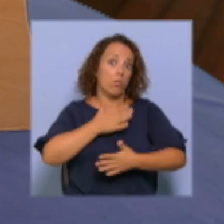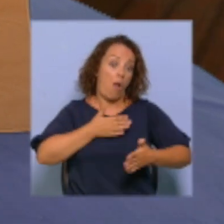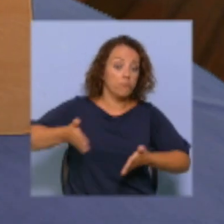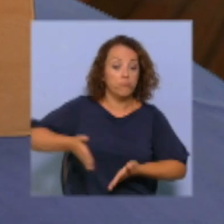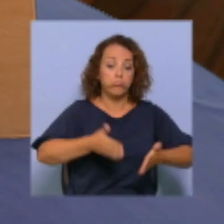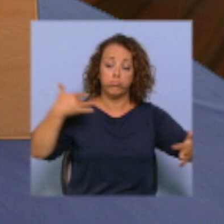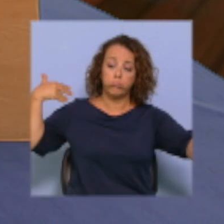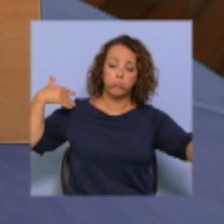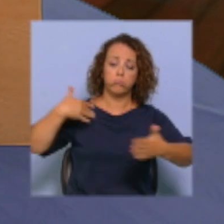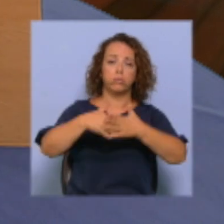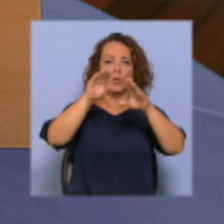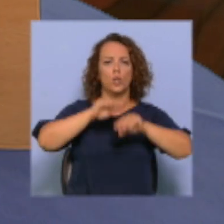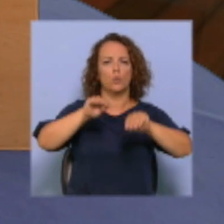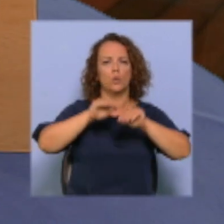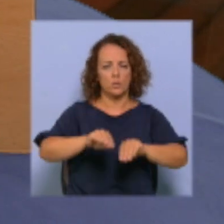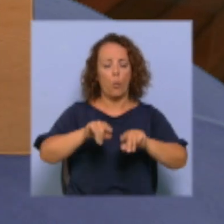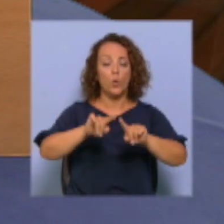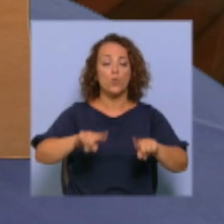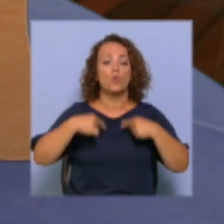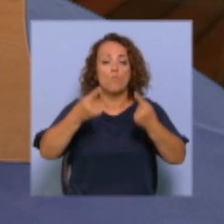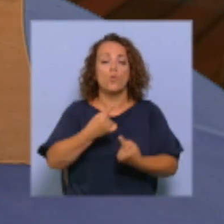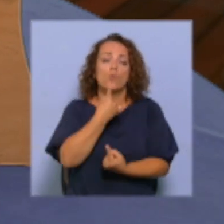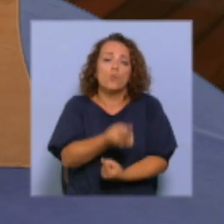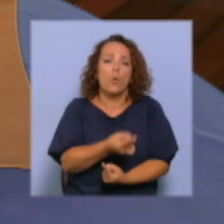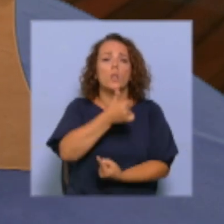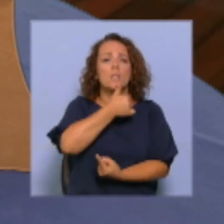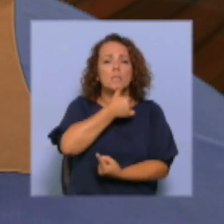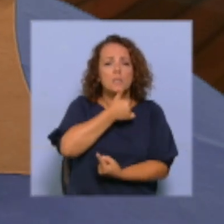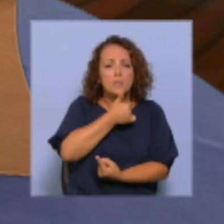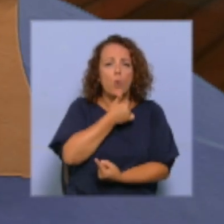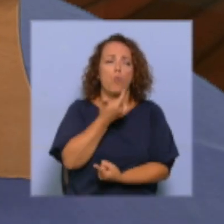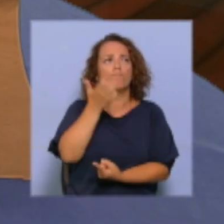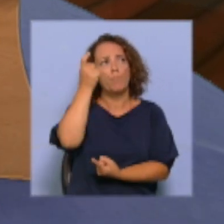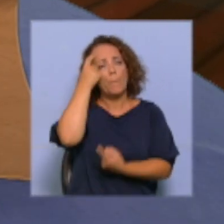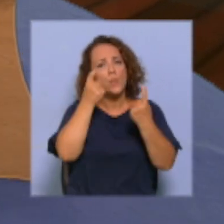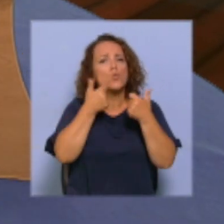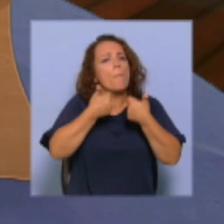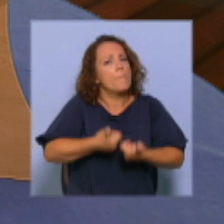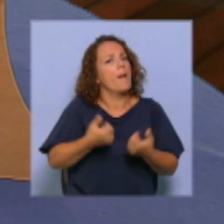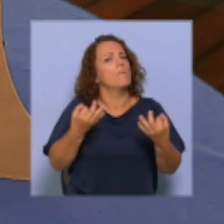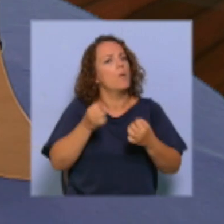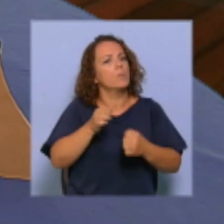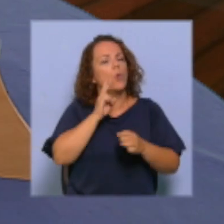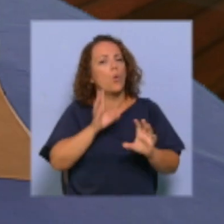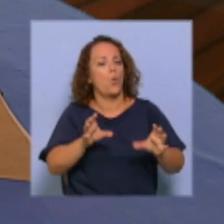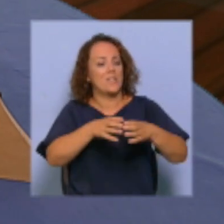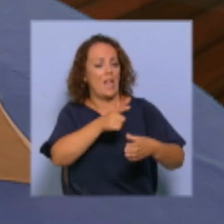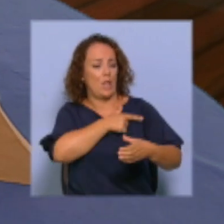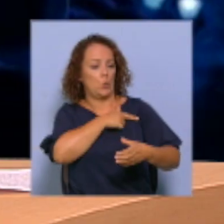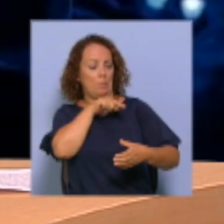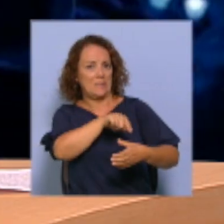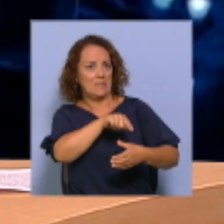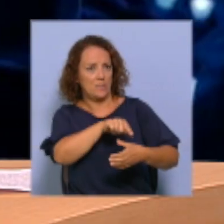estiveram na base de declarações e de decisões de bom senso do Conselho da Turma, que passou